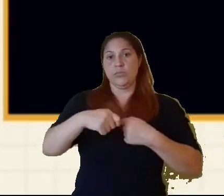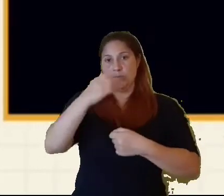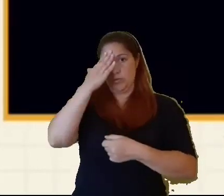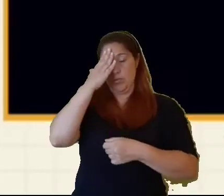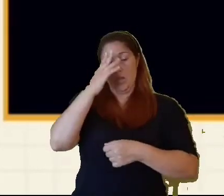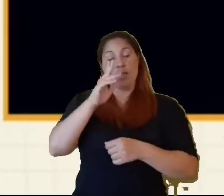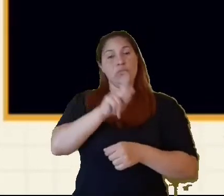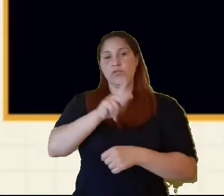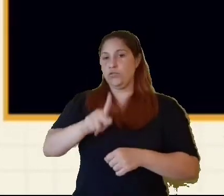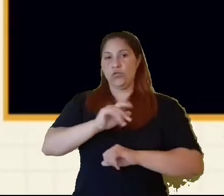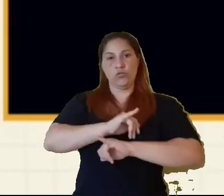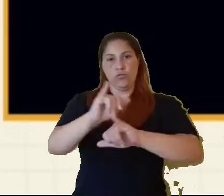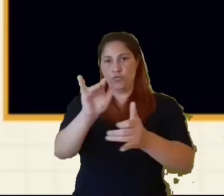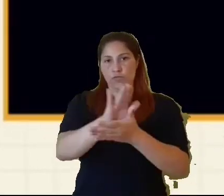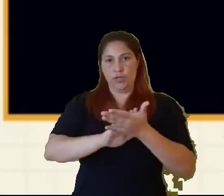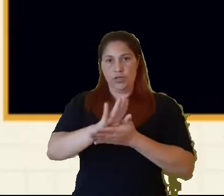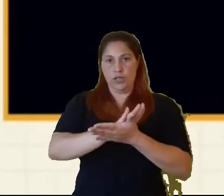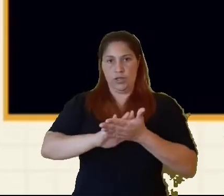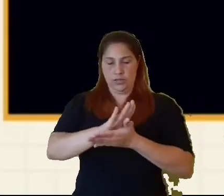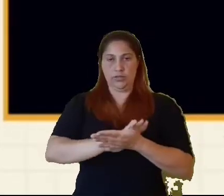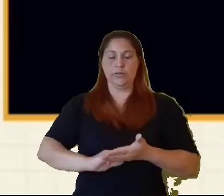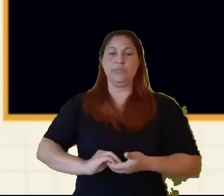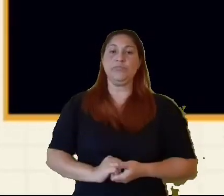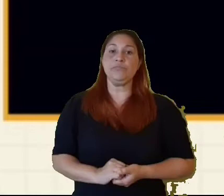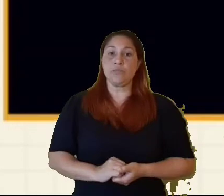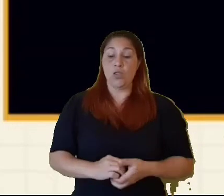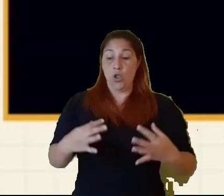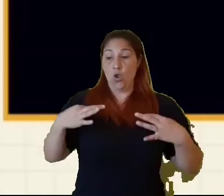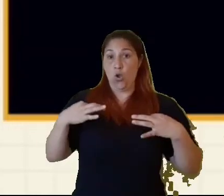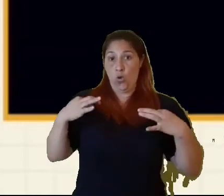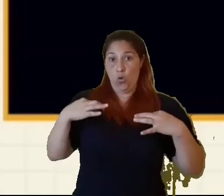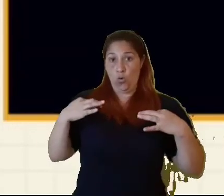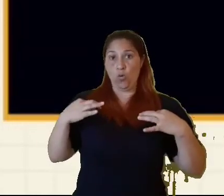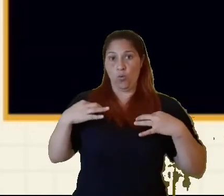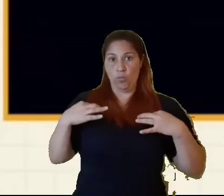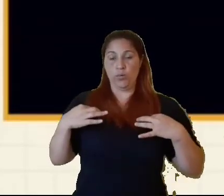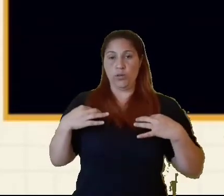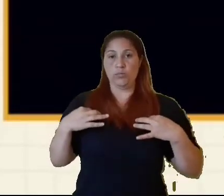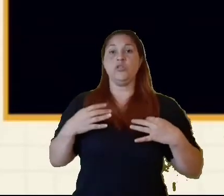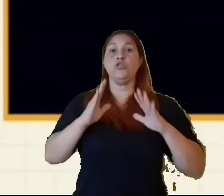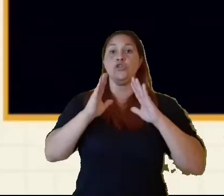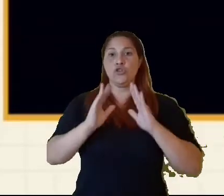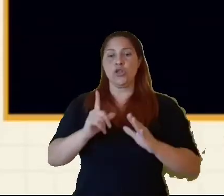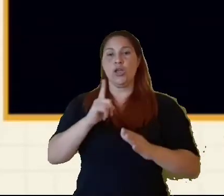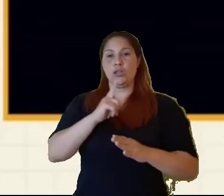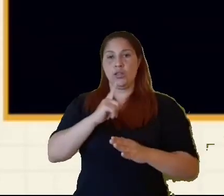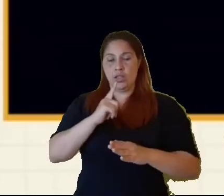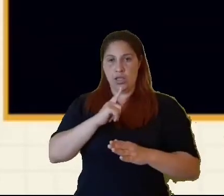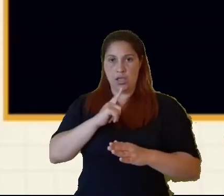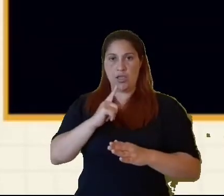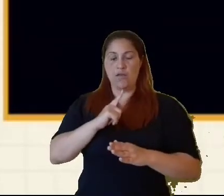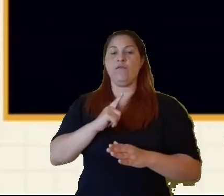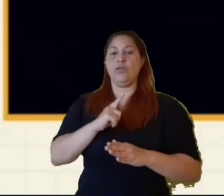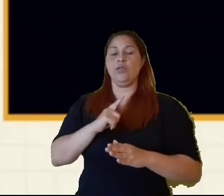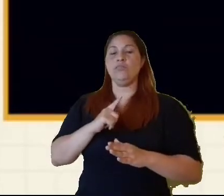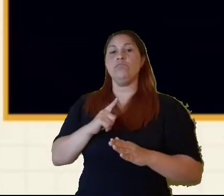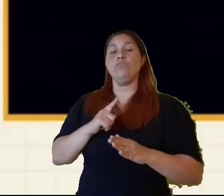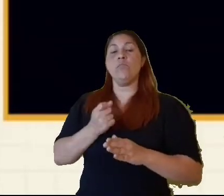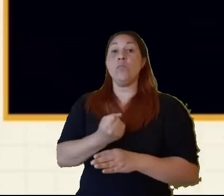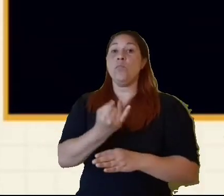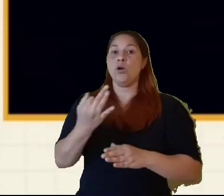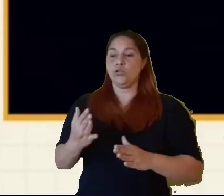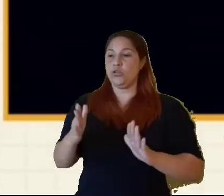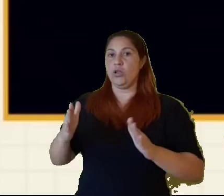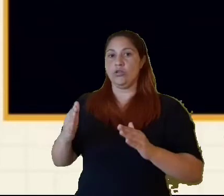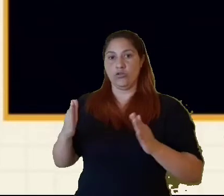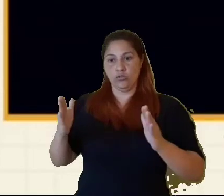isso que eu peço que vocês assistam sempre essa reunião antes. Uniforme. A gente já recebeu a primeira remessa de uniforme, assim que